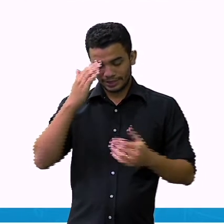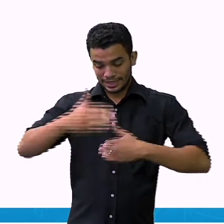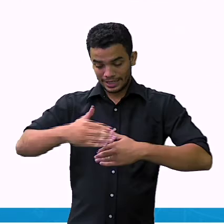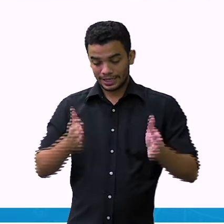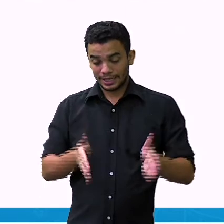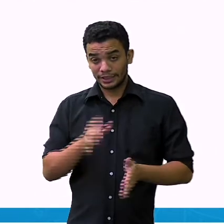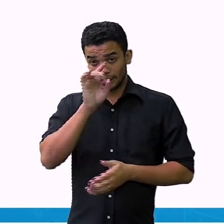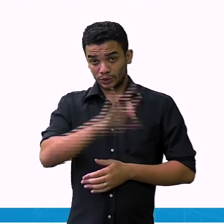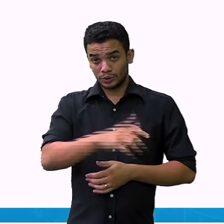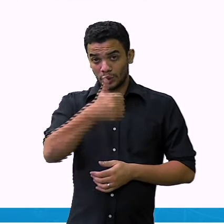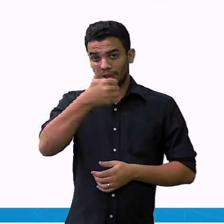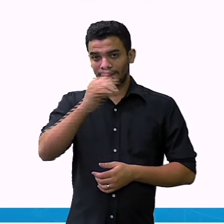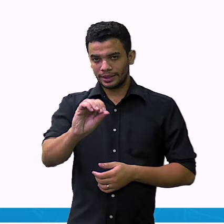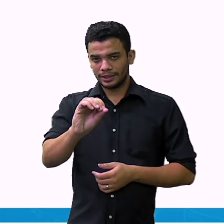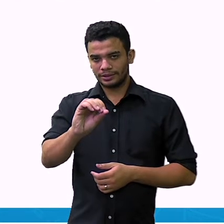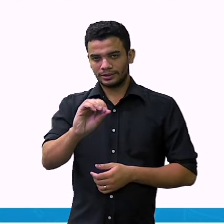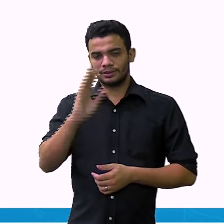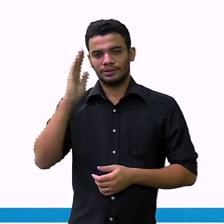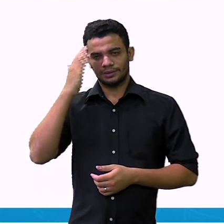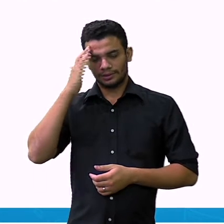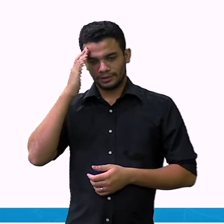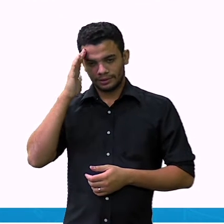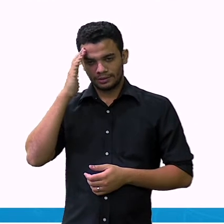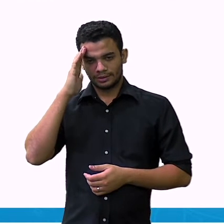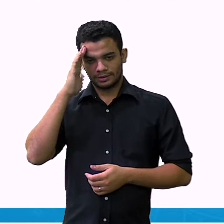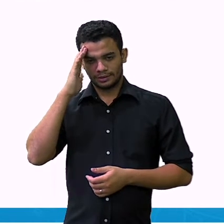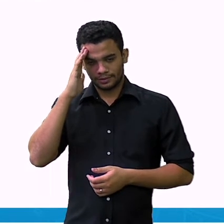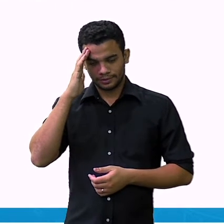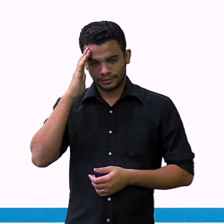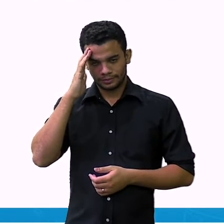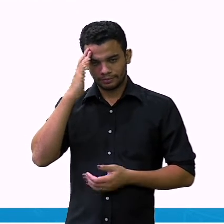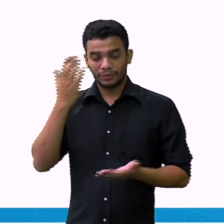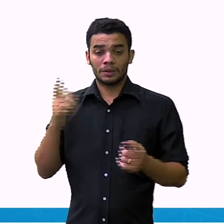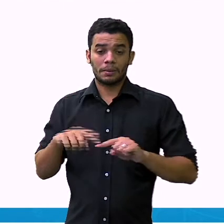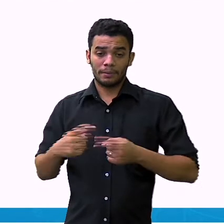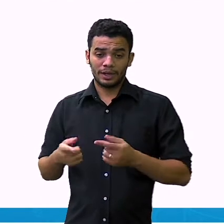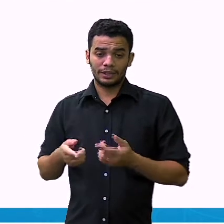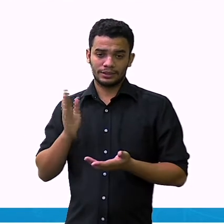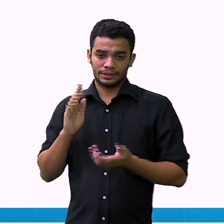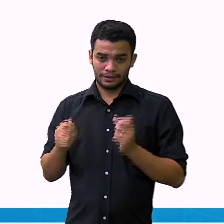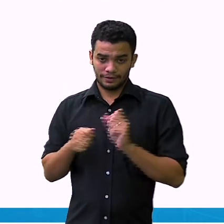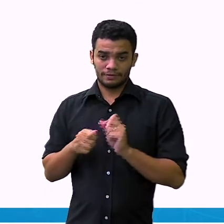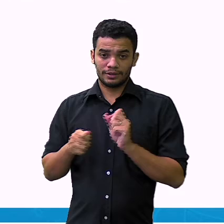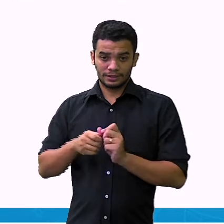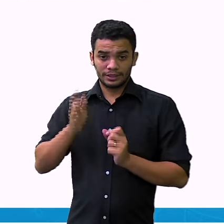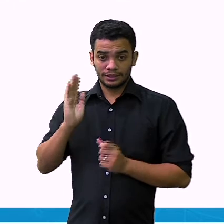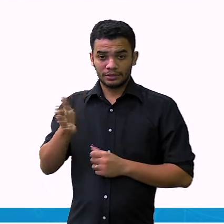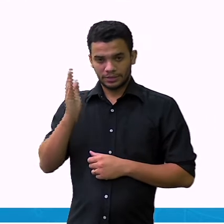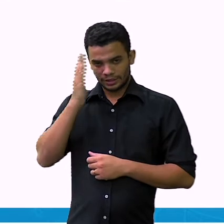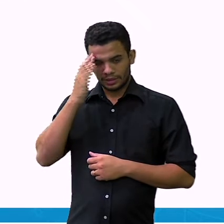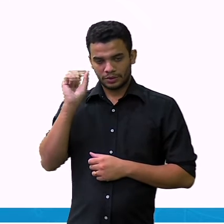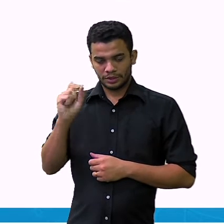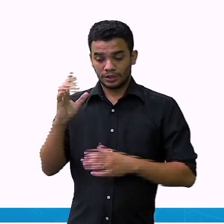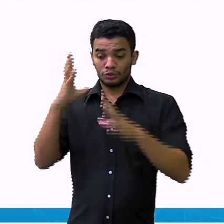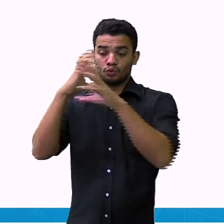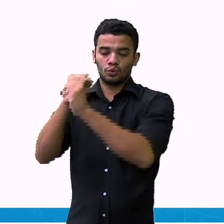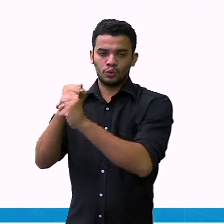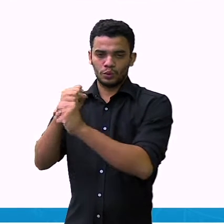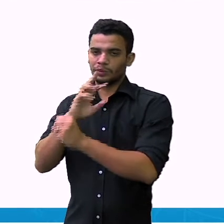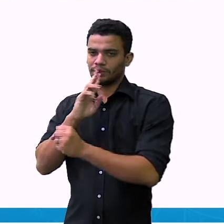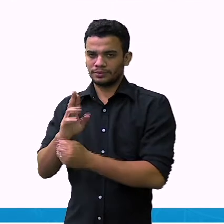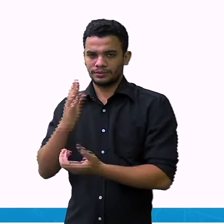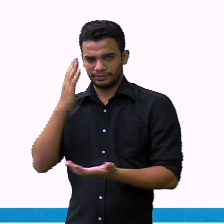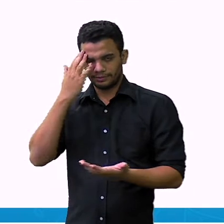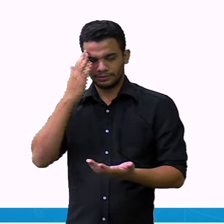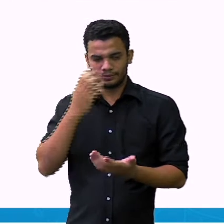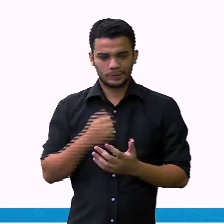recolhidas. Mas já sabemos como fazer o total de todo o material que foi recolhido.